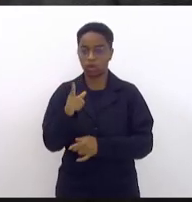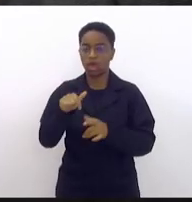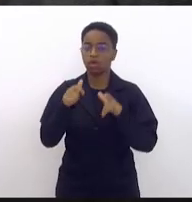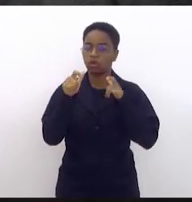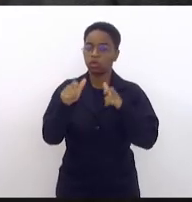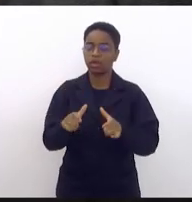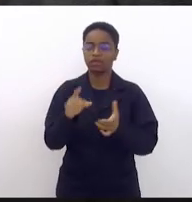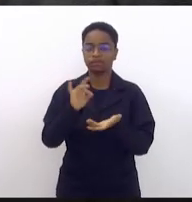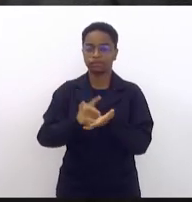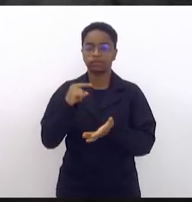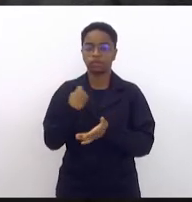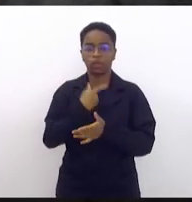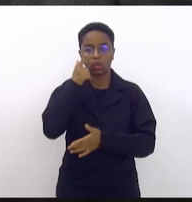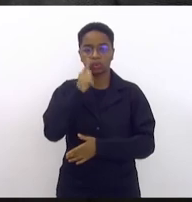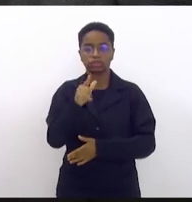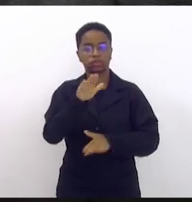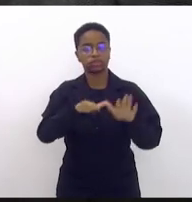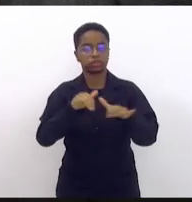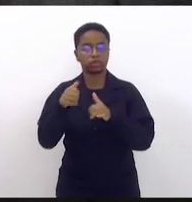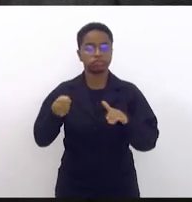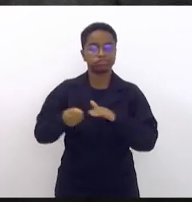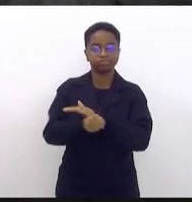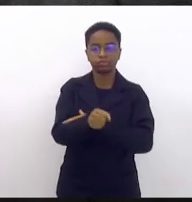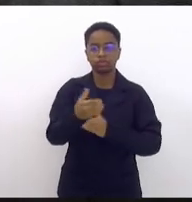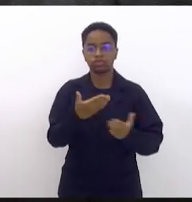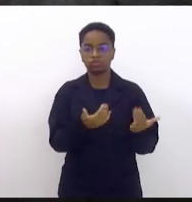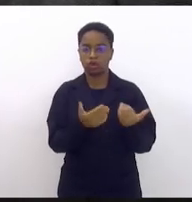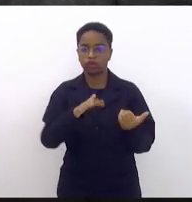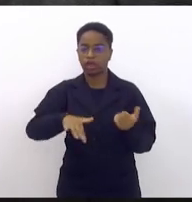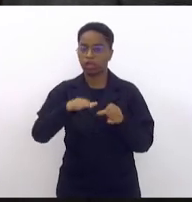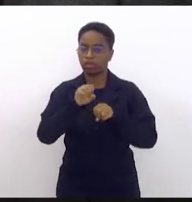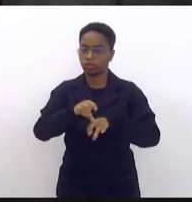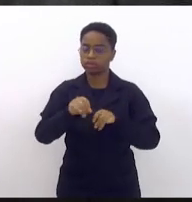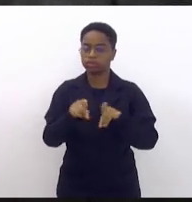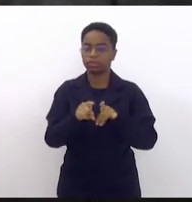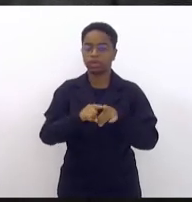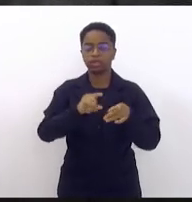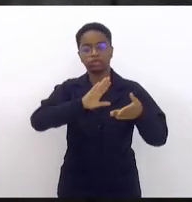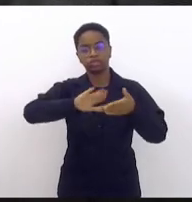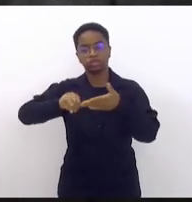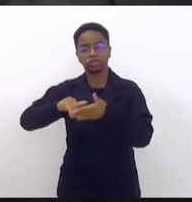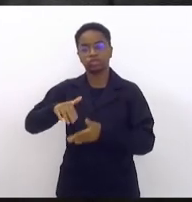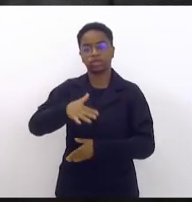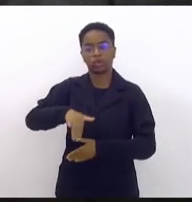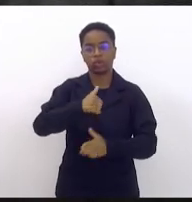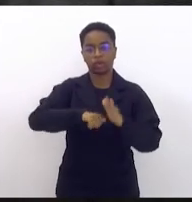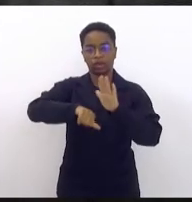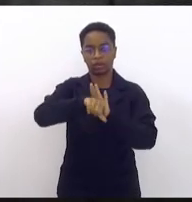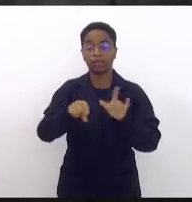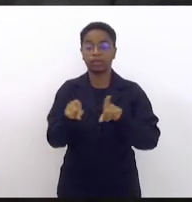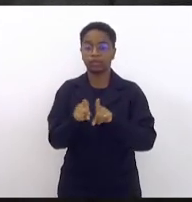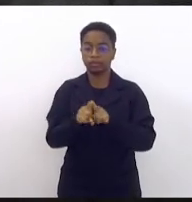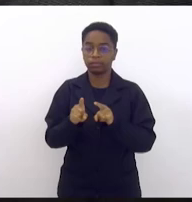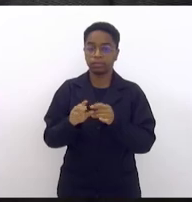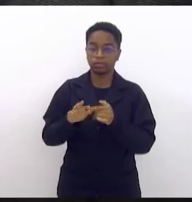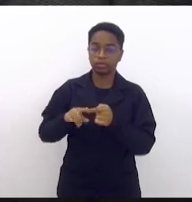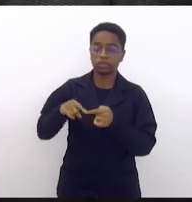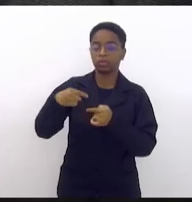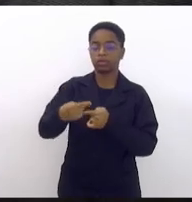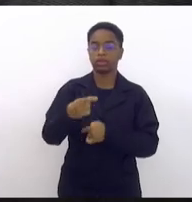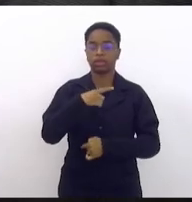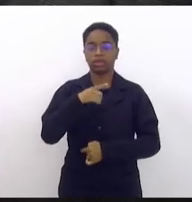Inserir a nossa juventude para educação tirando da criminalidade e em breve Doutora teremos os nossos